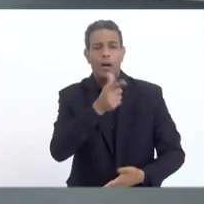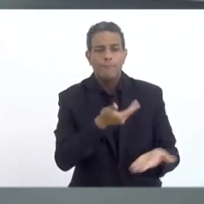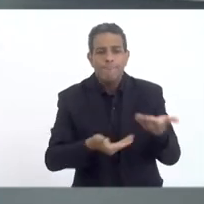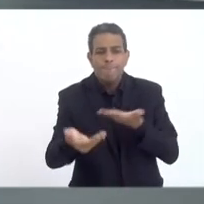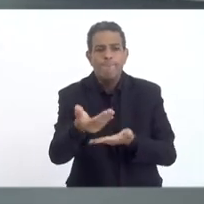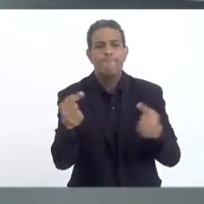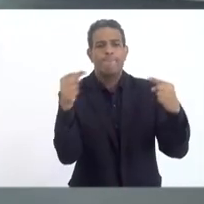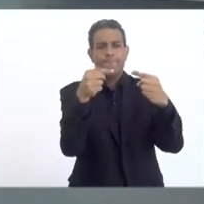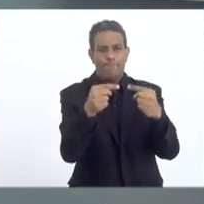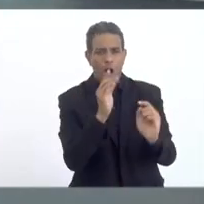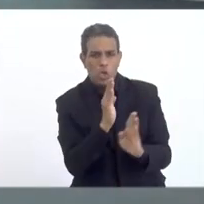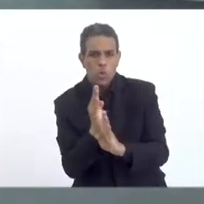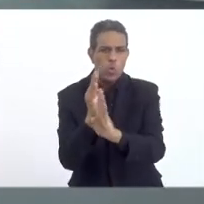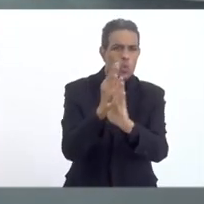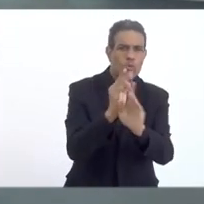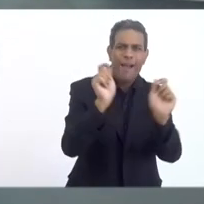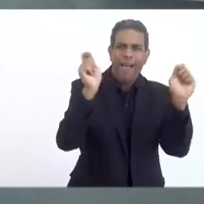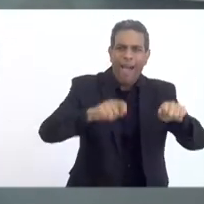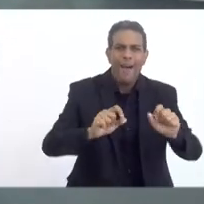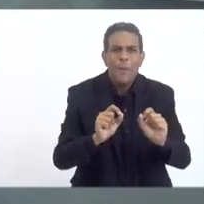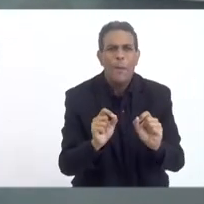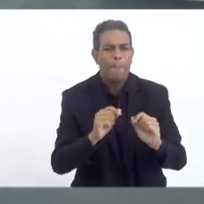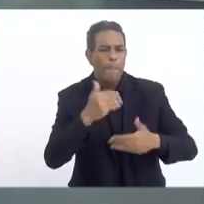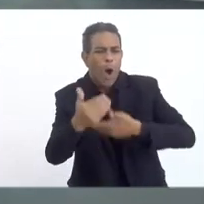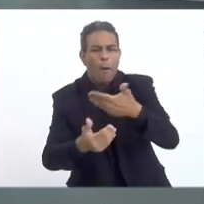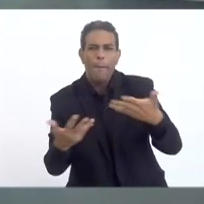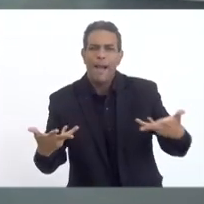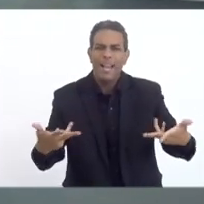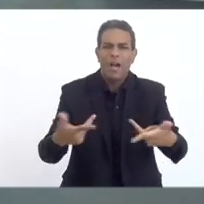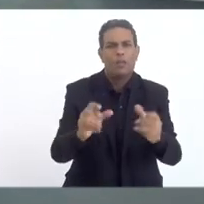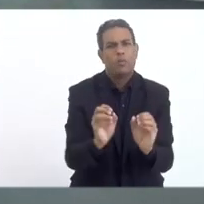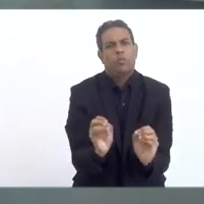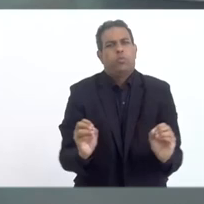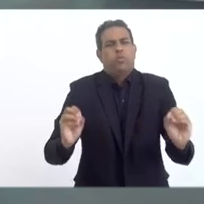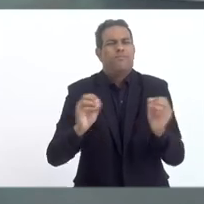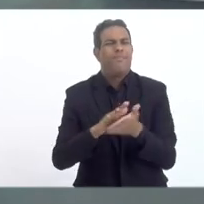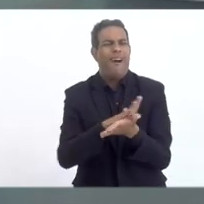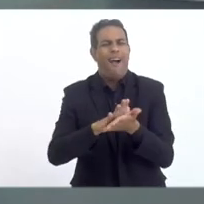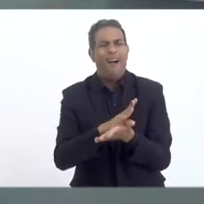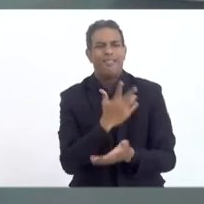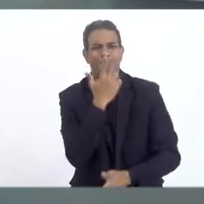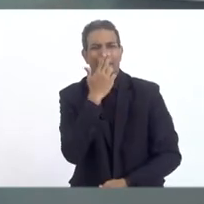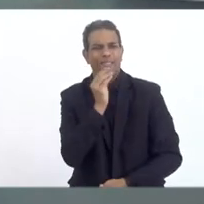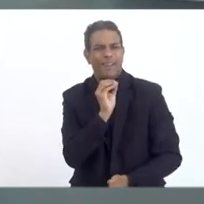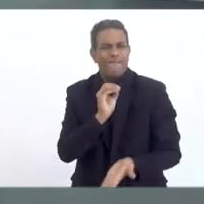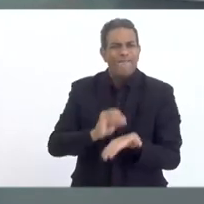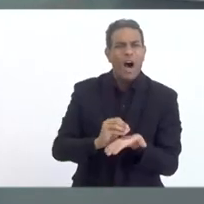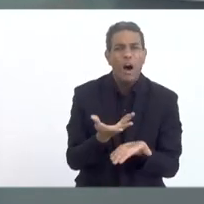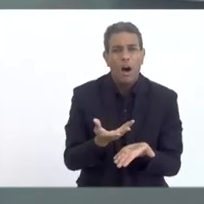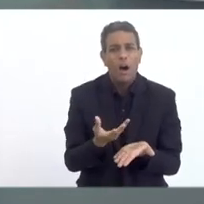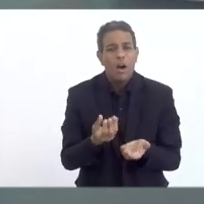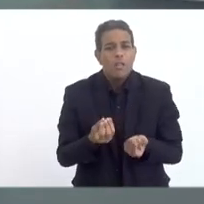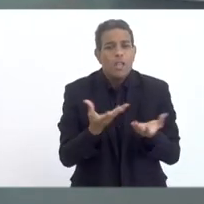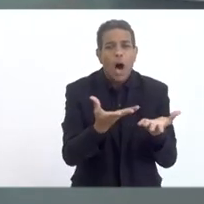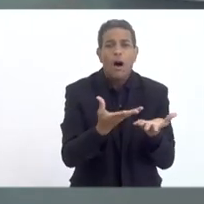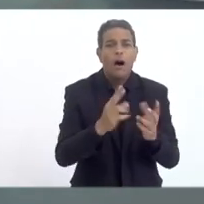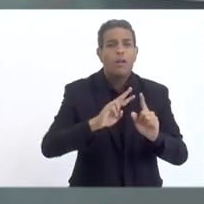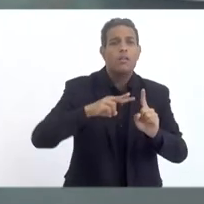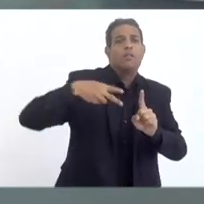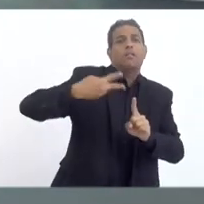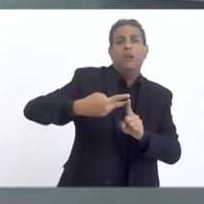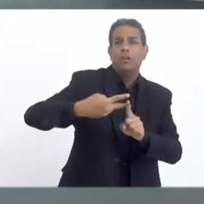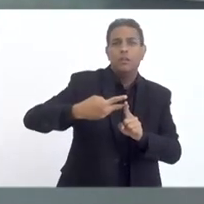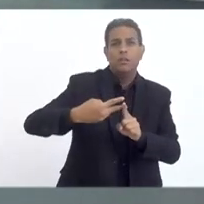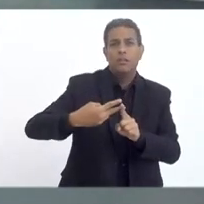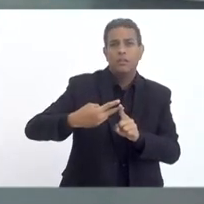não é identificada com nenhum processo de melhoria interna dos servidores, E é uma gratificação que é muito superior a